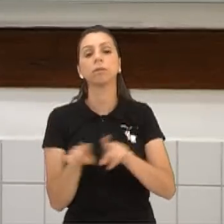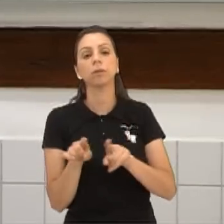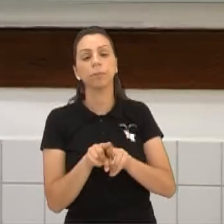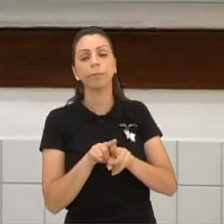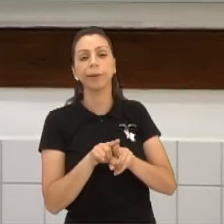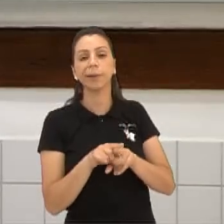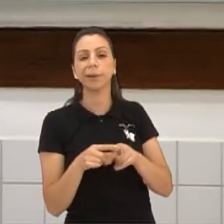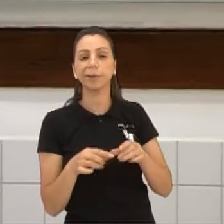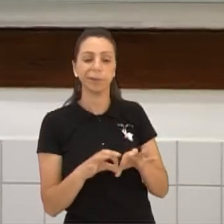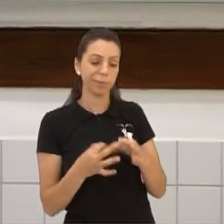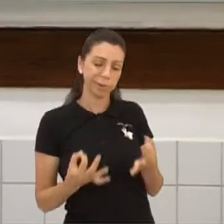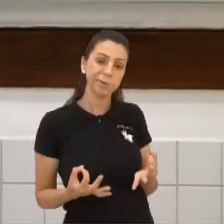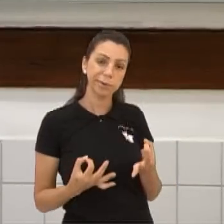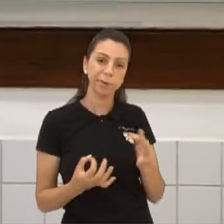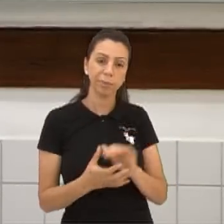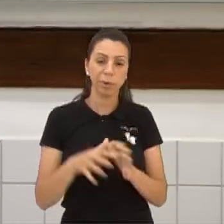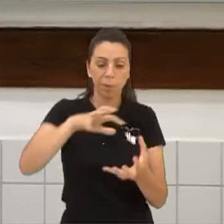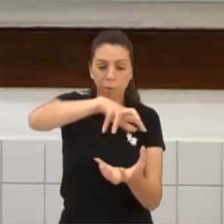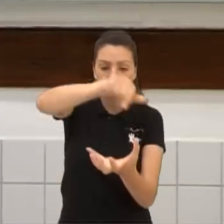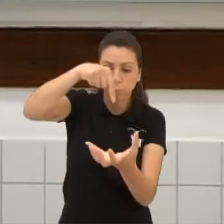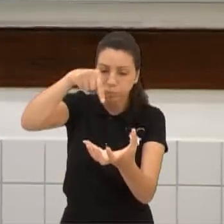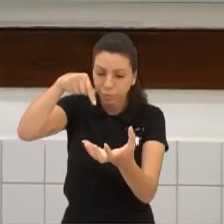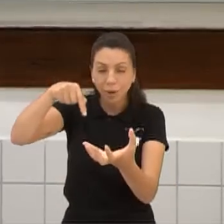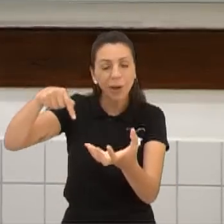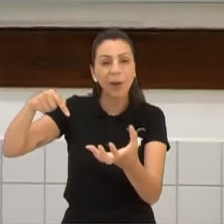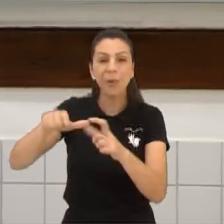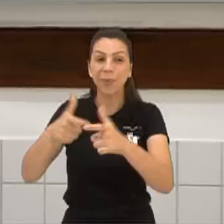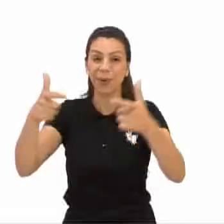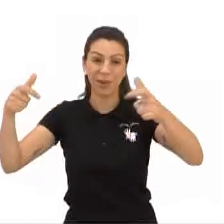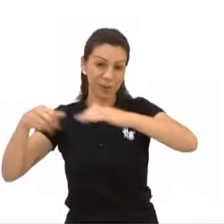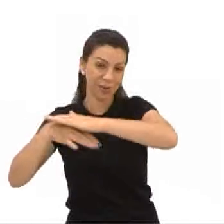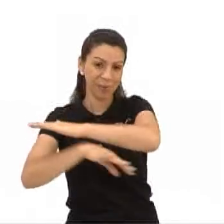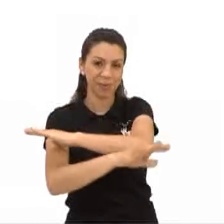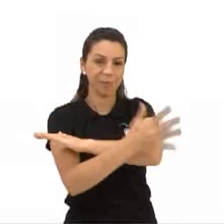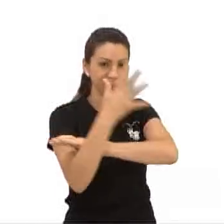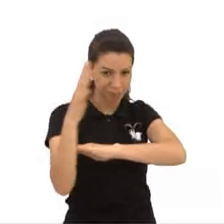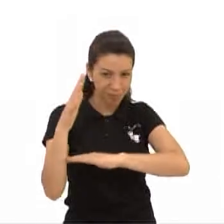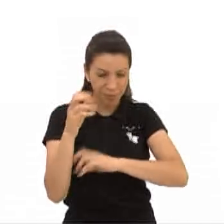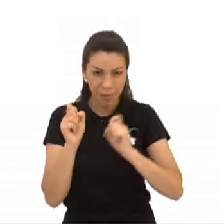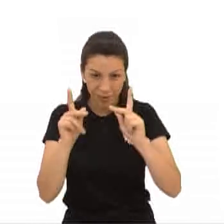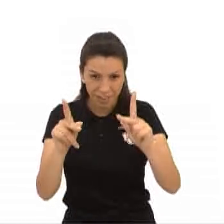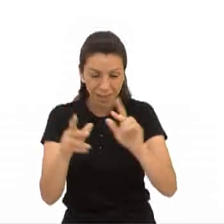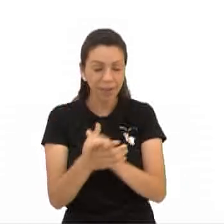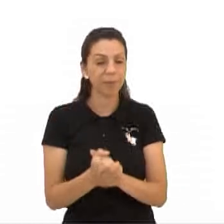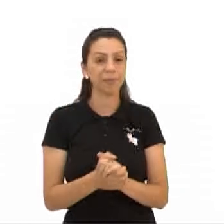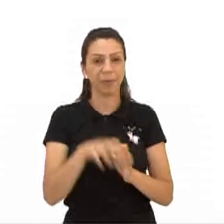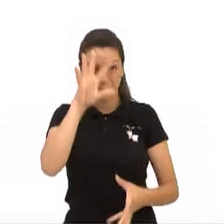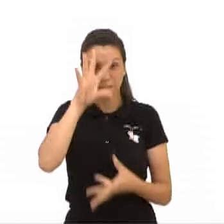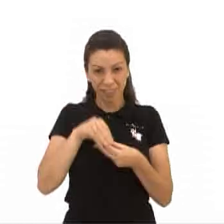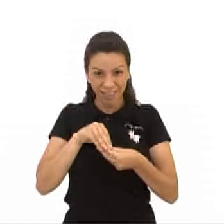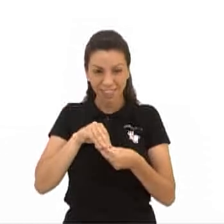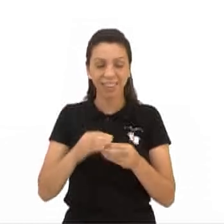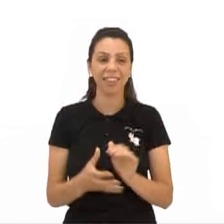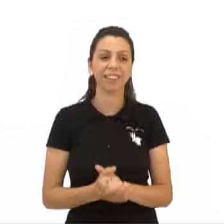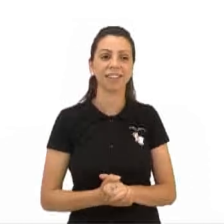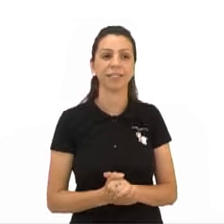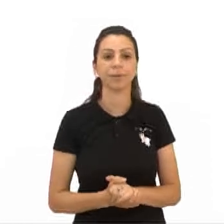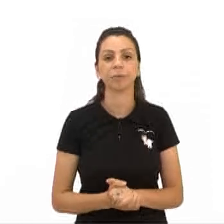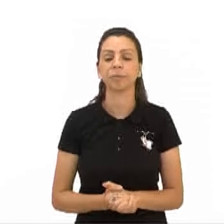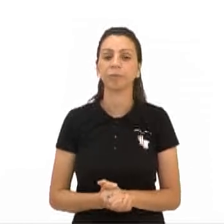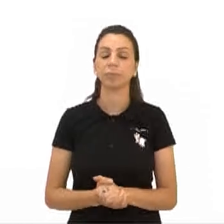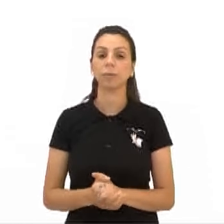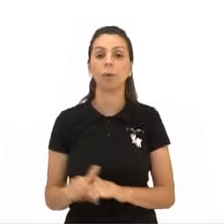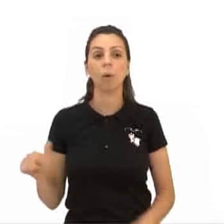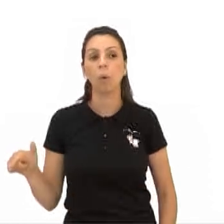um grande ecossistema. Beleza, pessoal? Espero que tenha ficado claro o que é ecossistema. E agora eu venho com